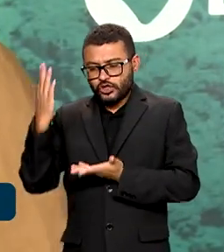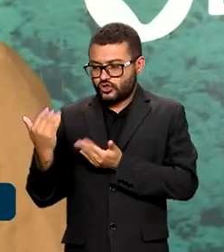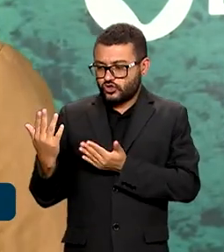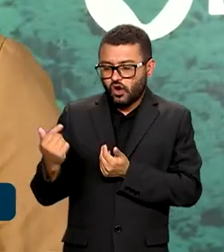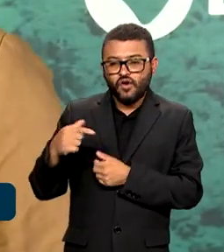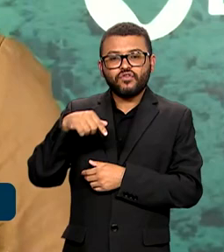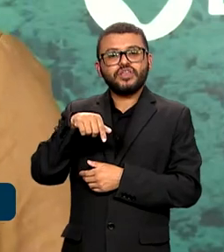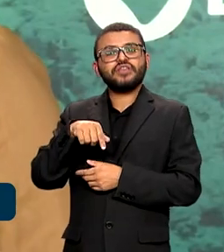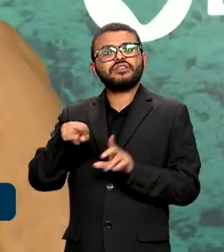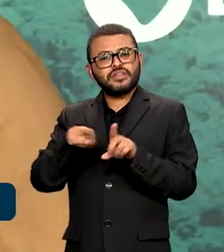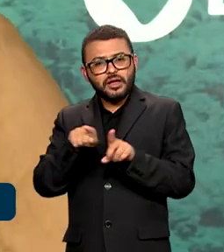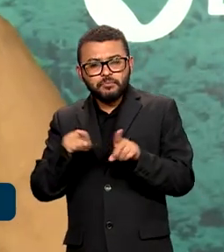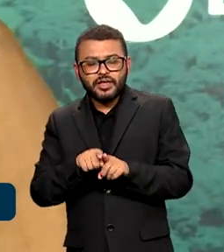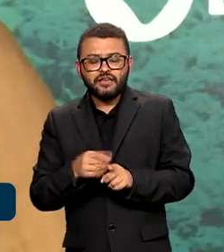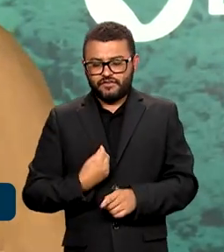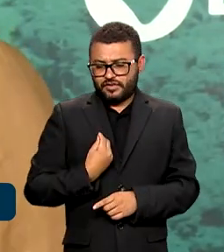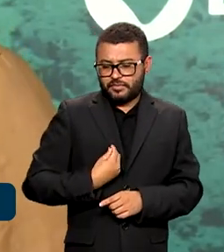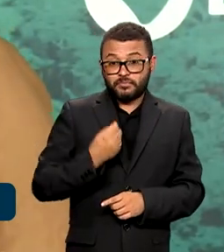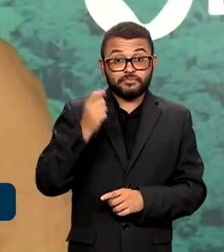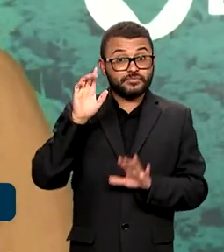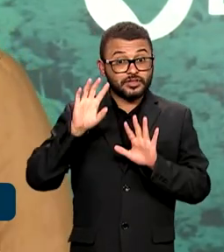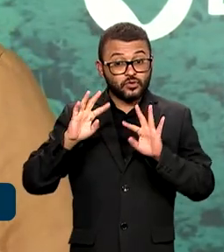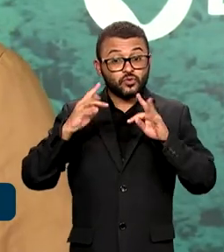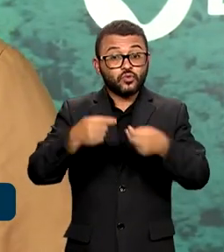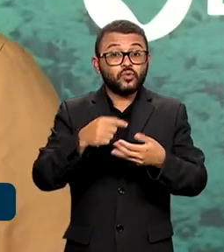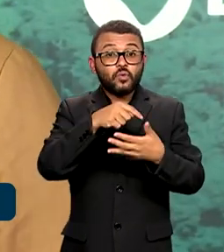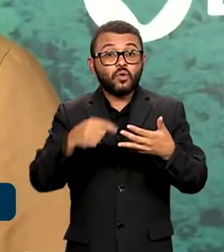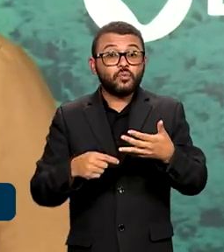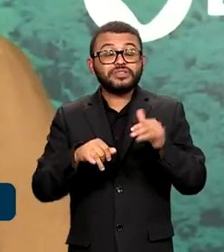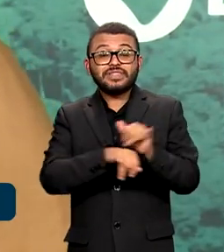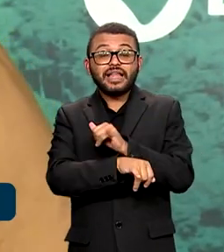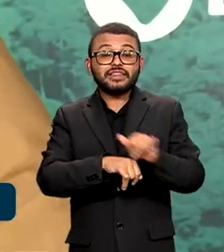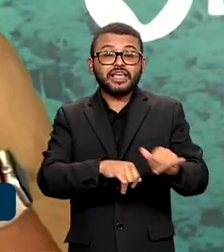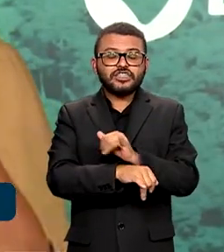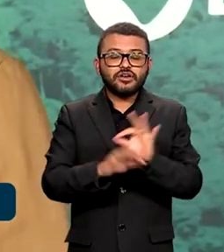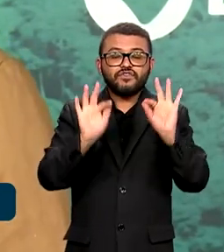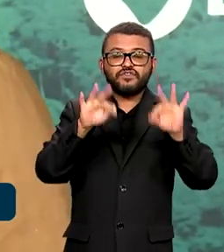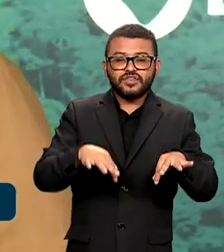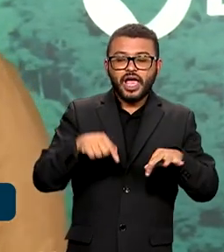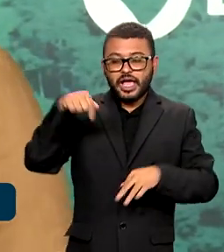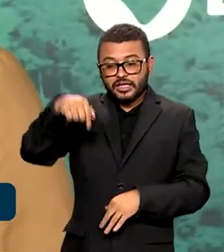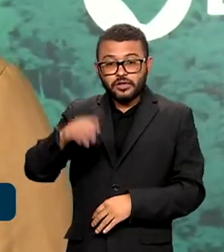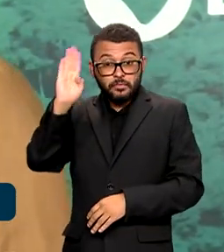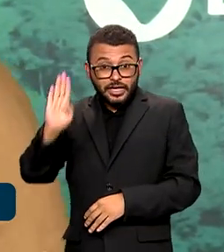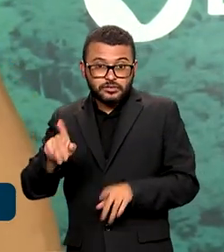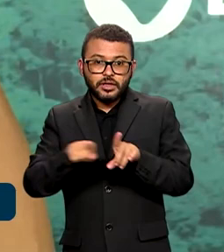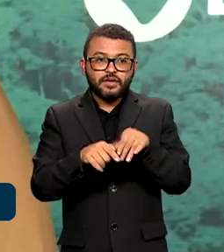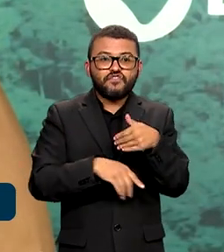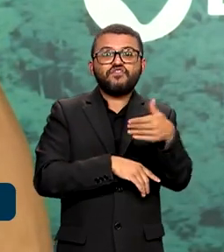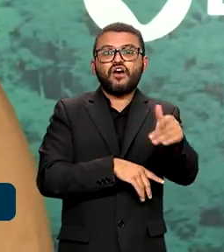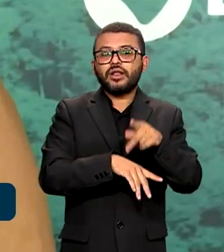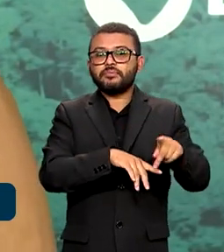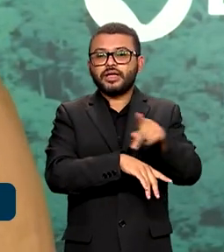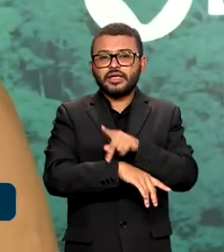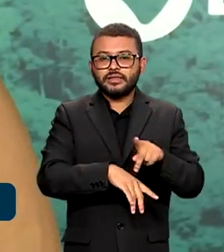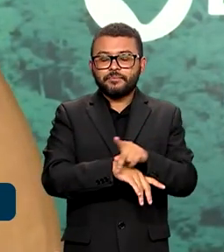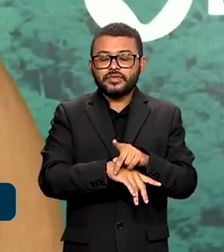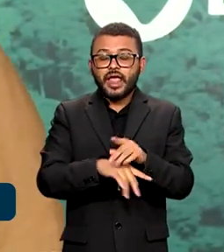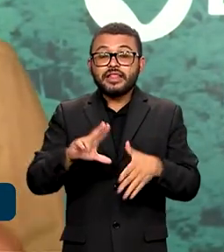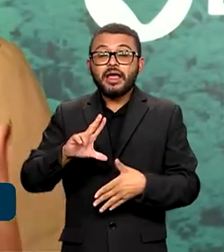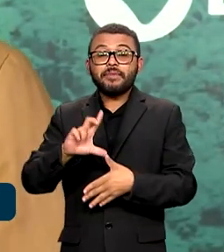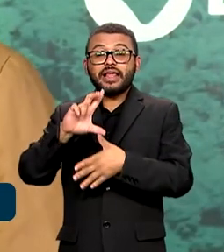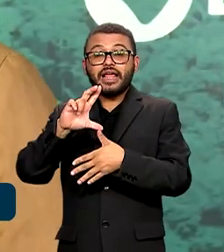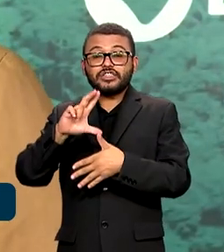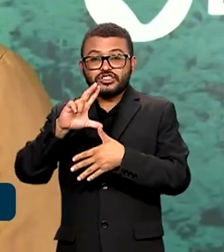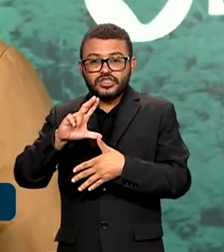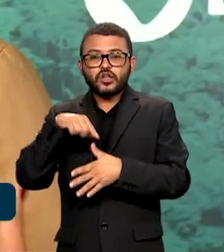Quilomba Brasil, pensando como a gente fecha esse ciclo, né? Então, tanto aqui quanto internacionalmente. Na América Latina, a gente está aí agora, né, à